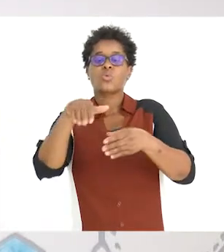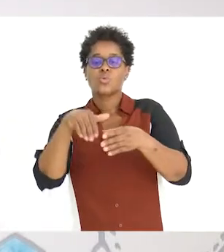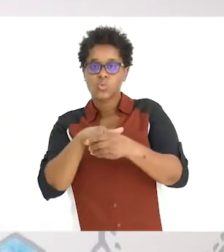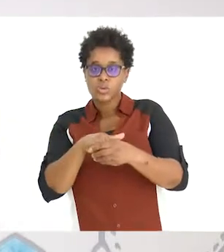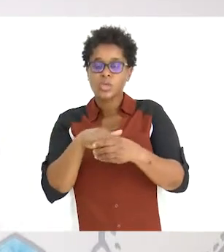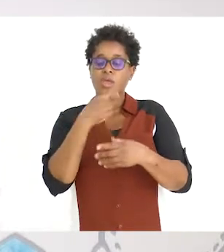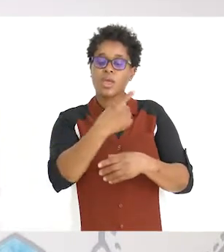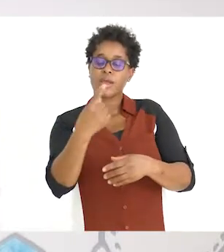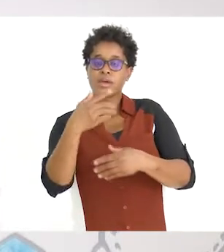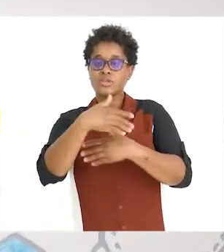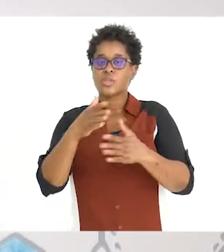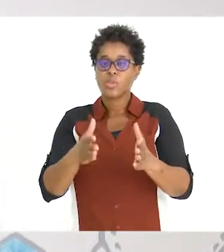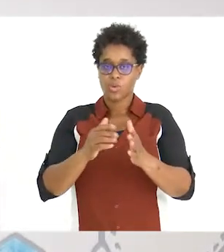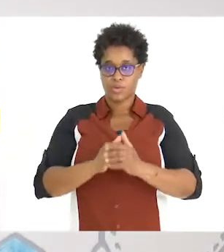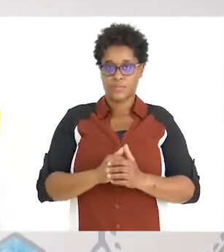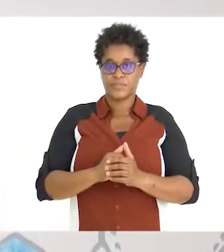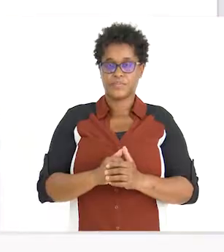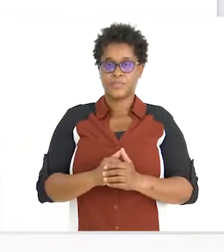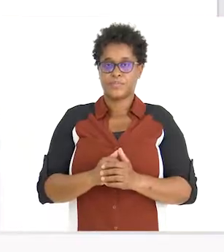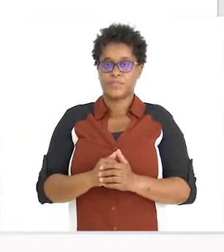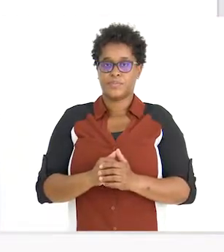em cada setor.